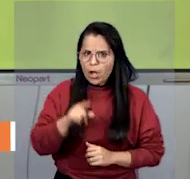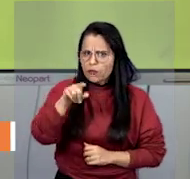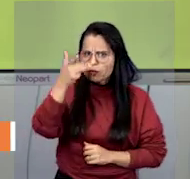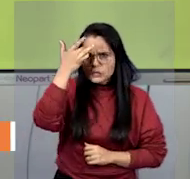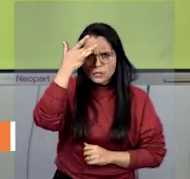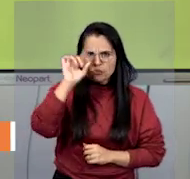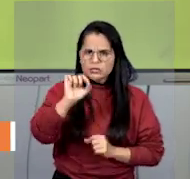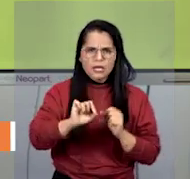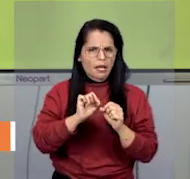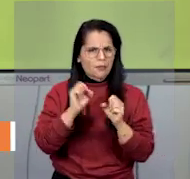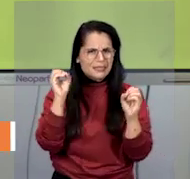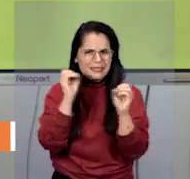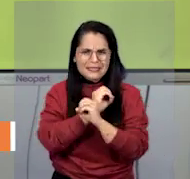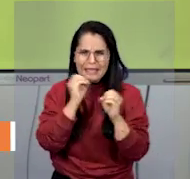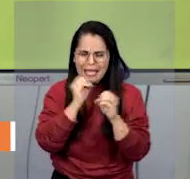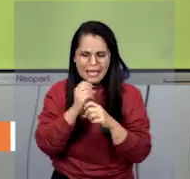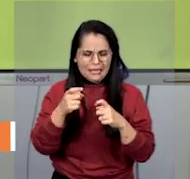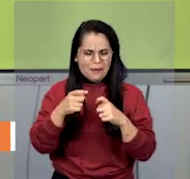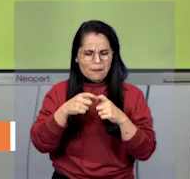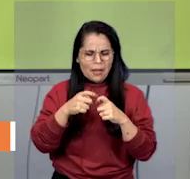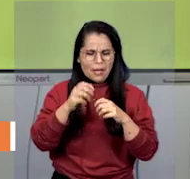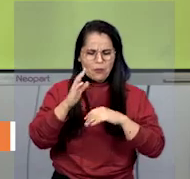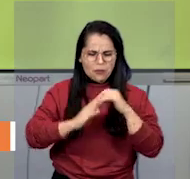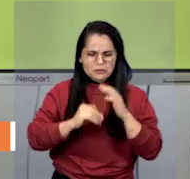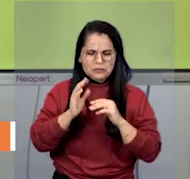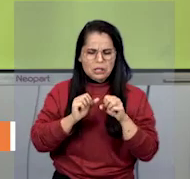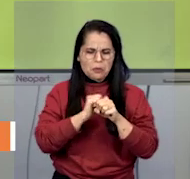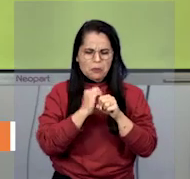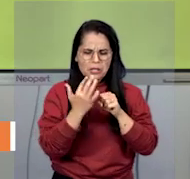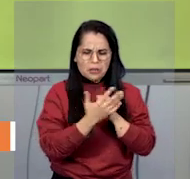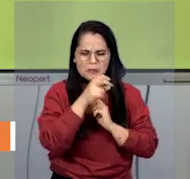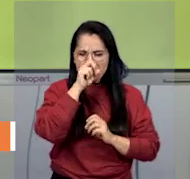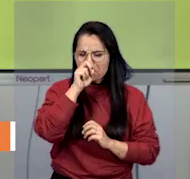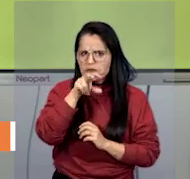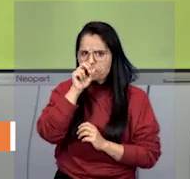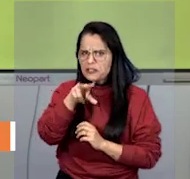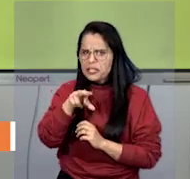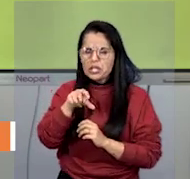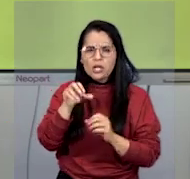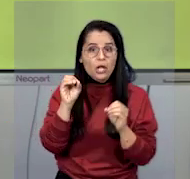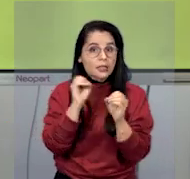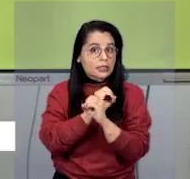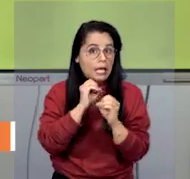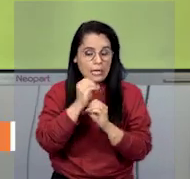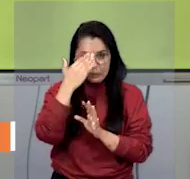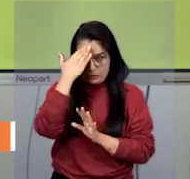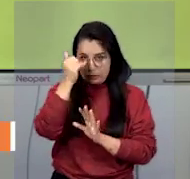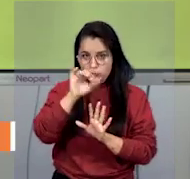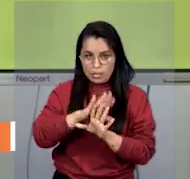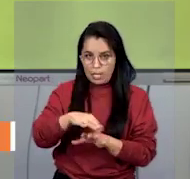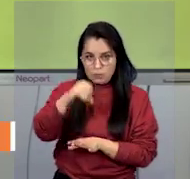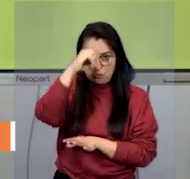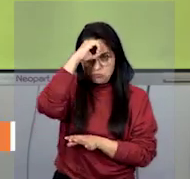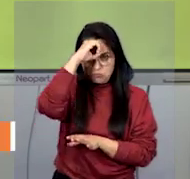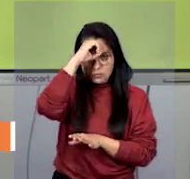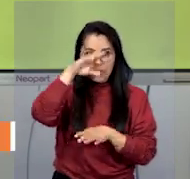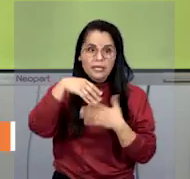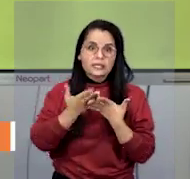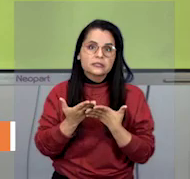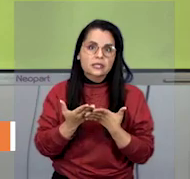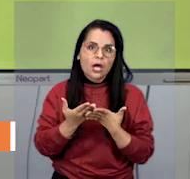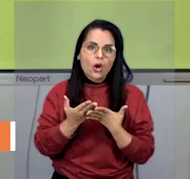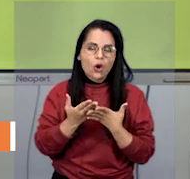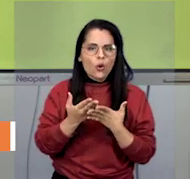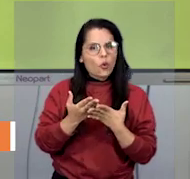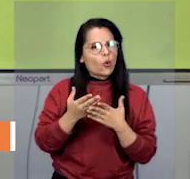a microbiologia, sobre pandemia, sobre o vírus, os micro-organismos, ele vai explicar isso numa linguagem,